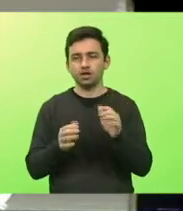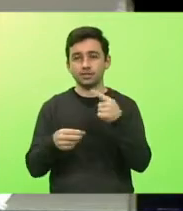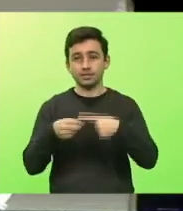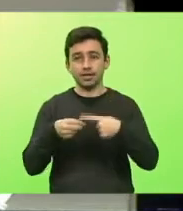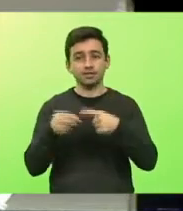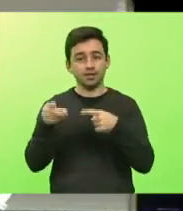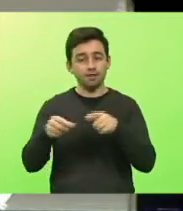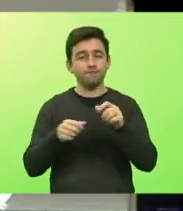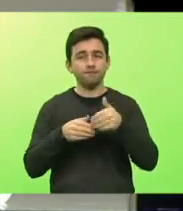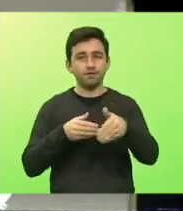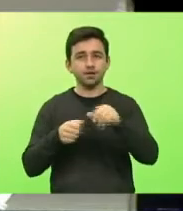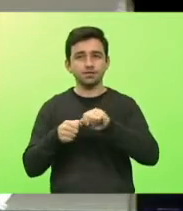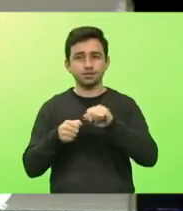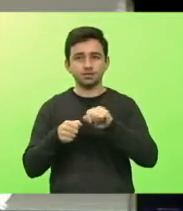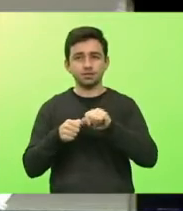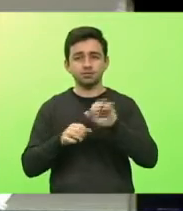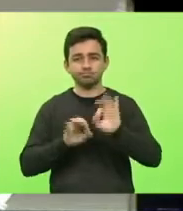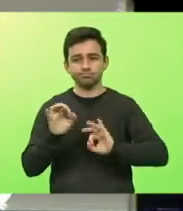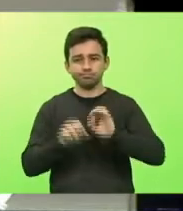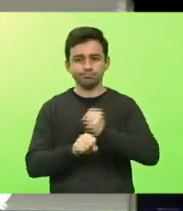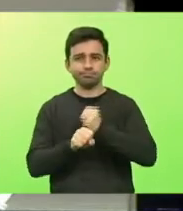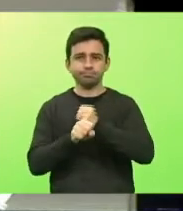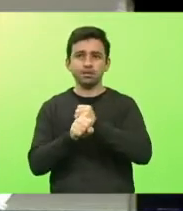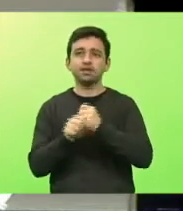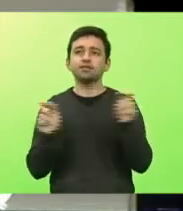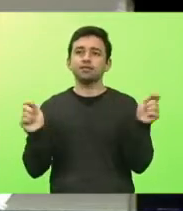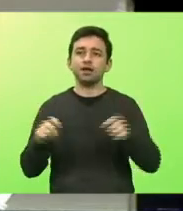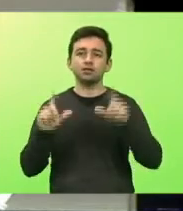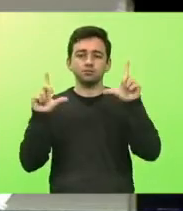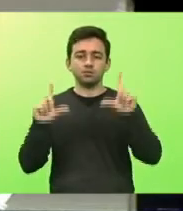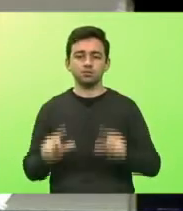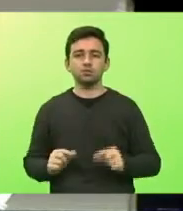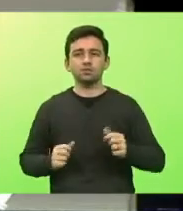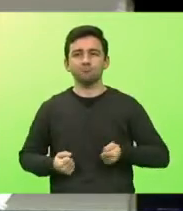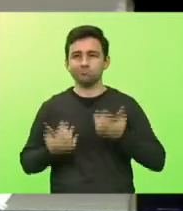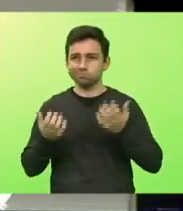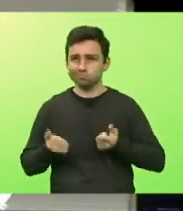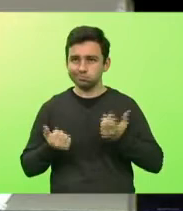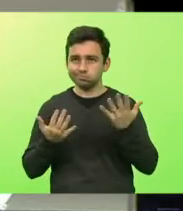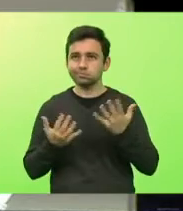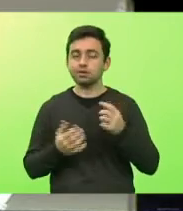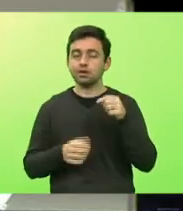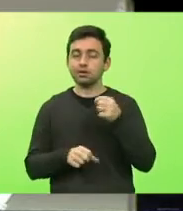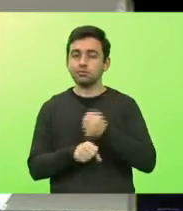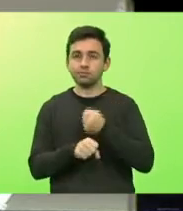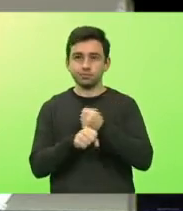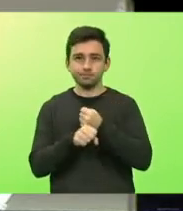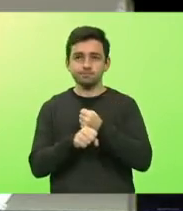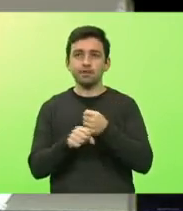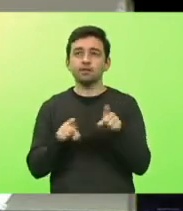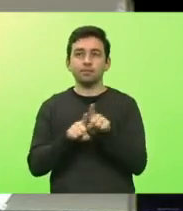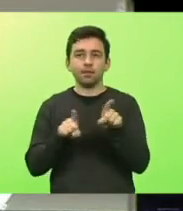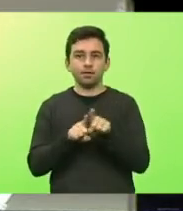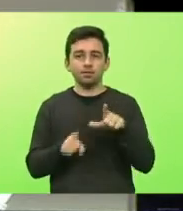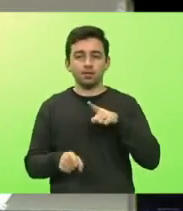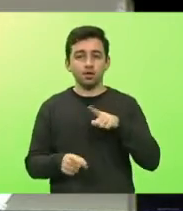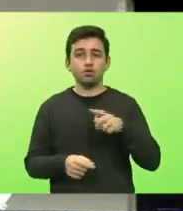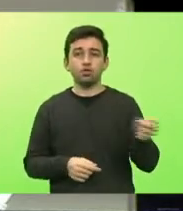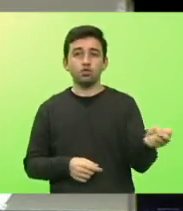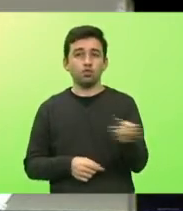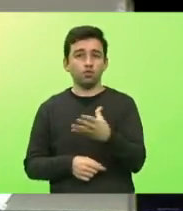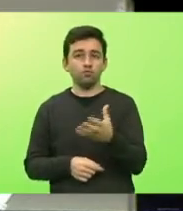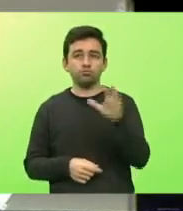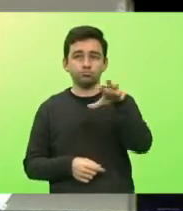executar, e isso busca minimizar os custos desta obra. Também temos o Centro de Inovação de Criciúma, a